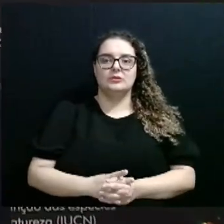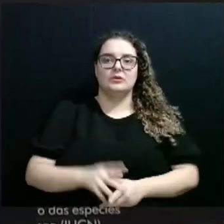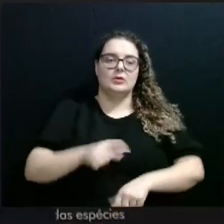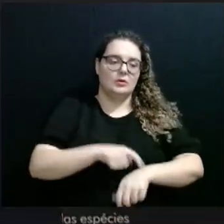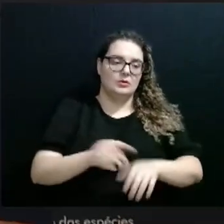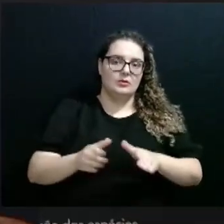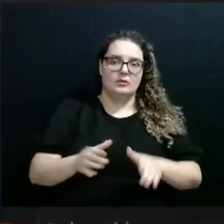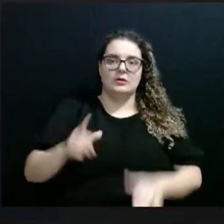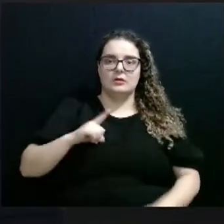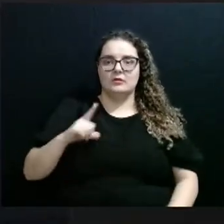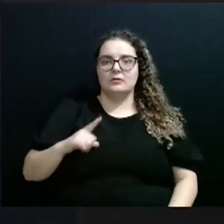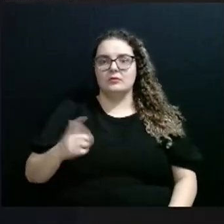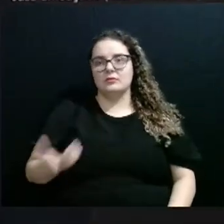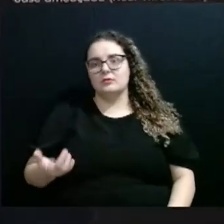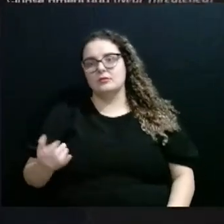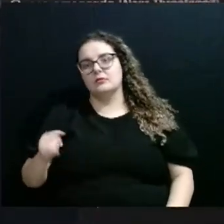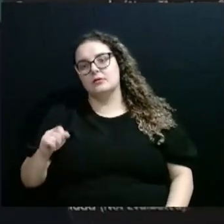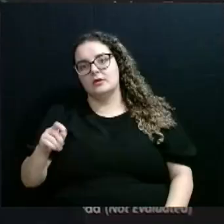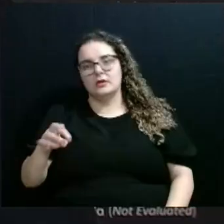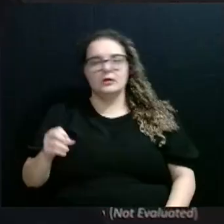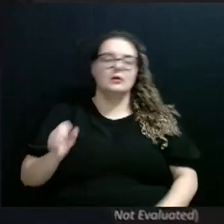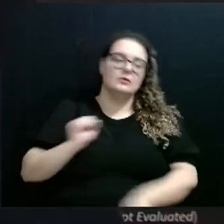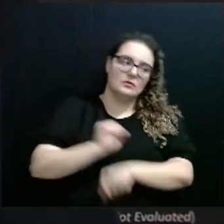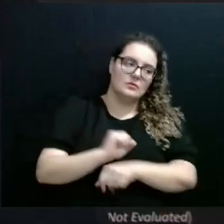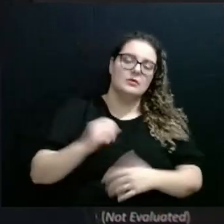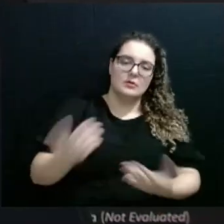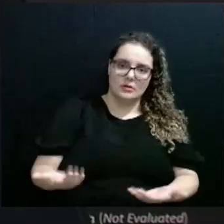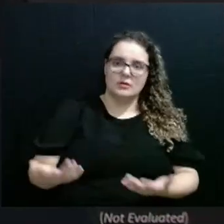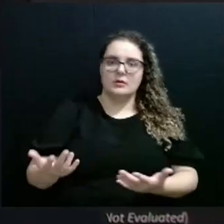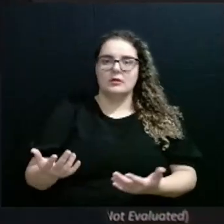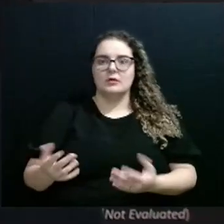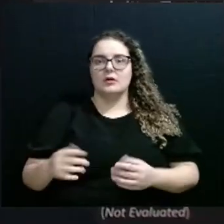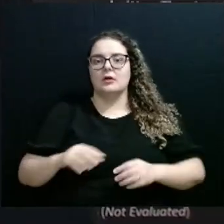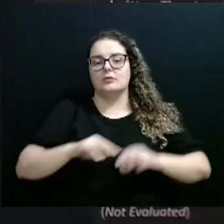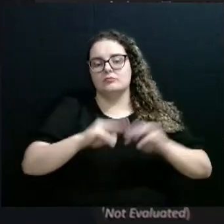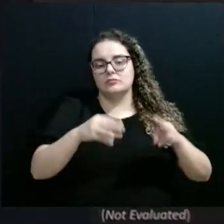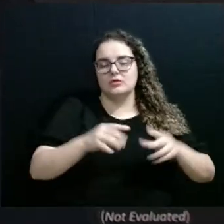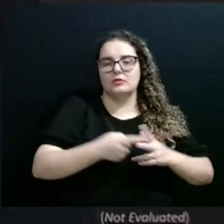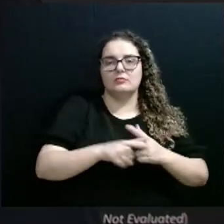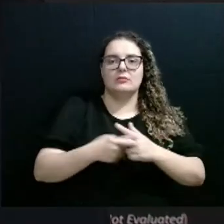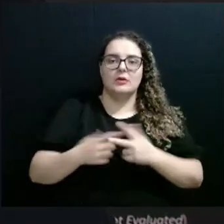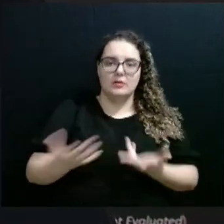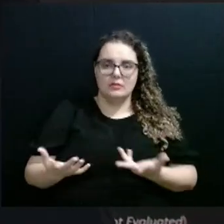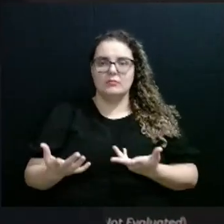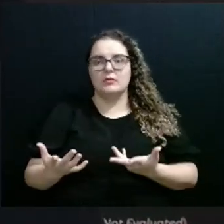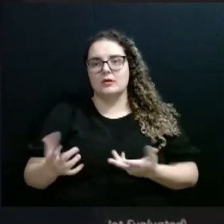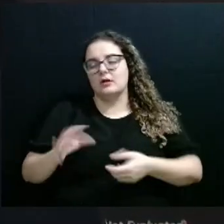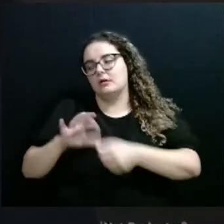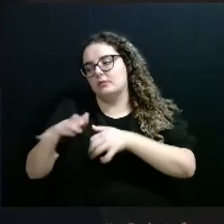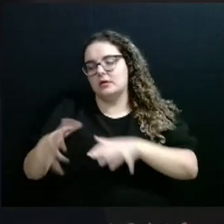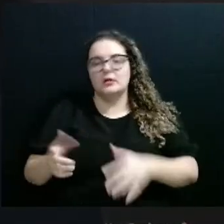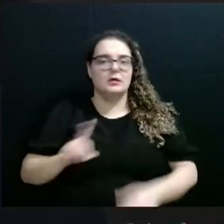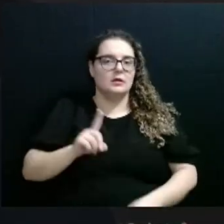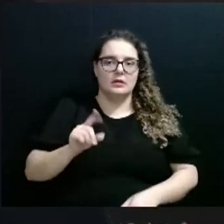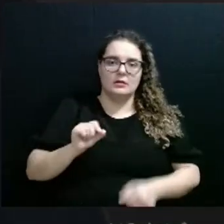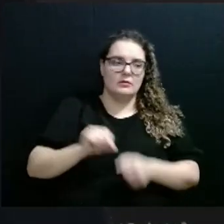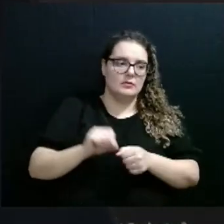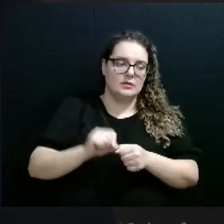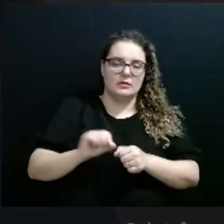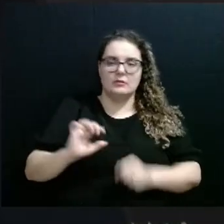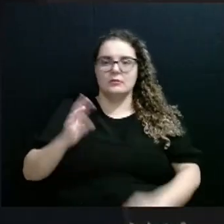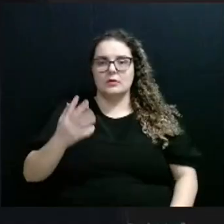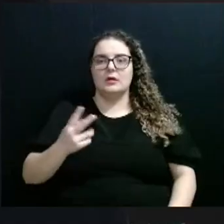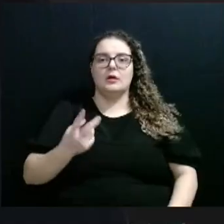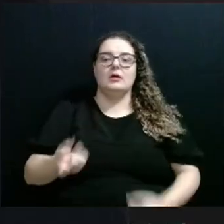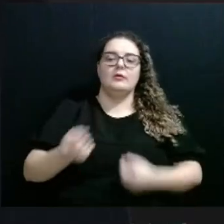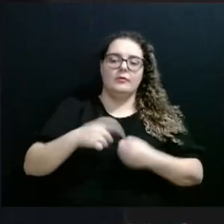causa de pandemia, né, e o museu em reforma. Então a gente ficou um tempo sem realizar o evento. Então a gente voltou há 2 anos.